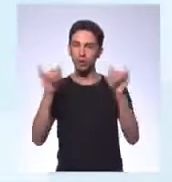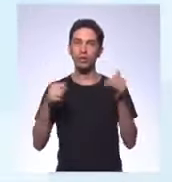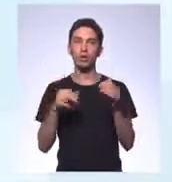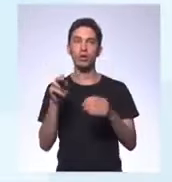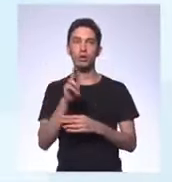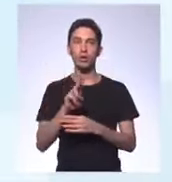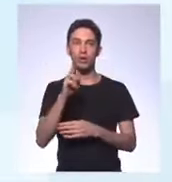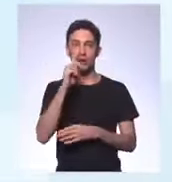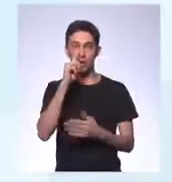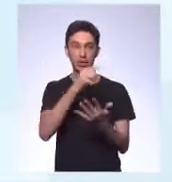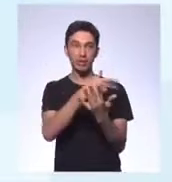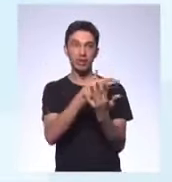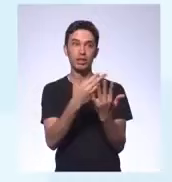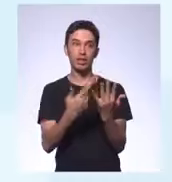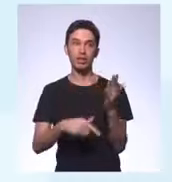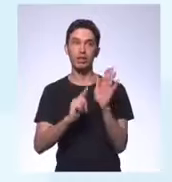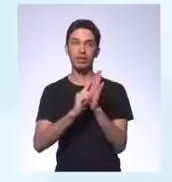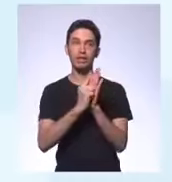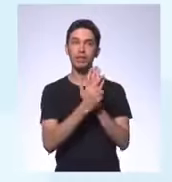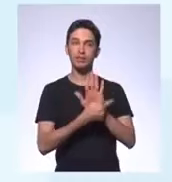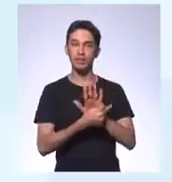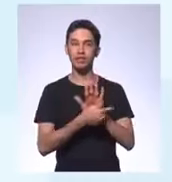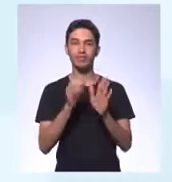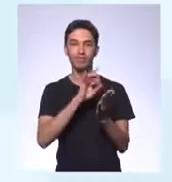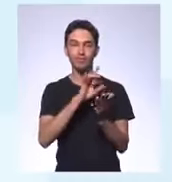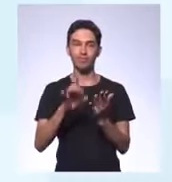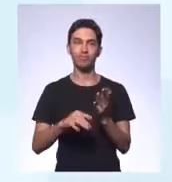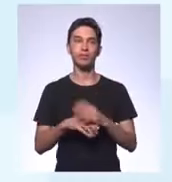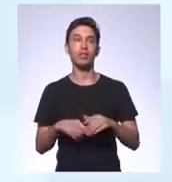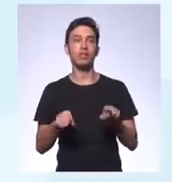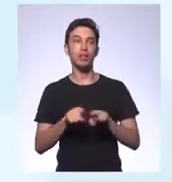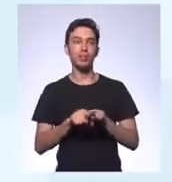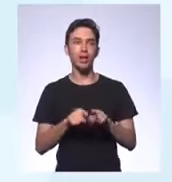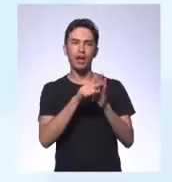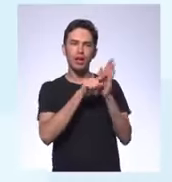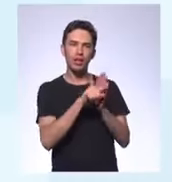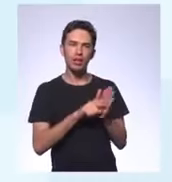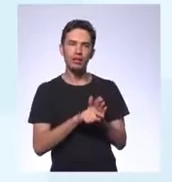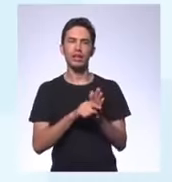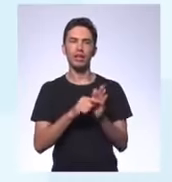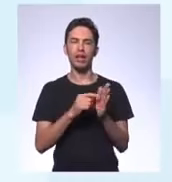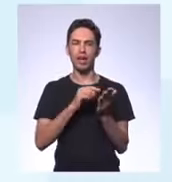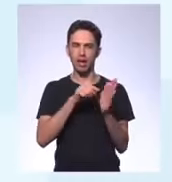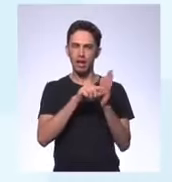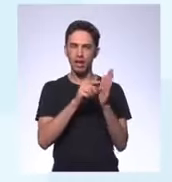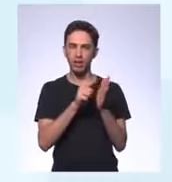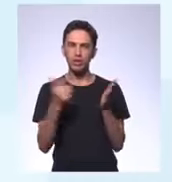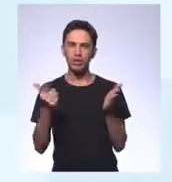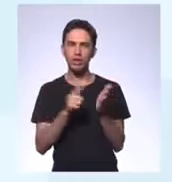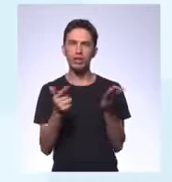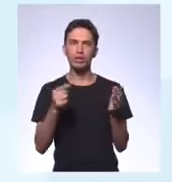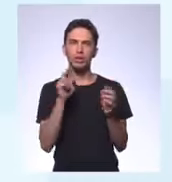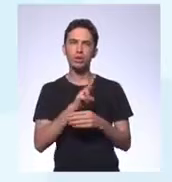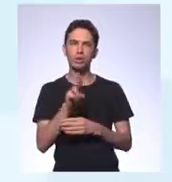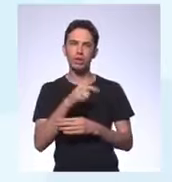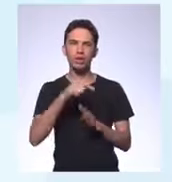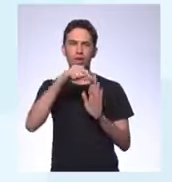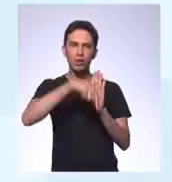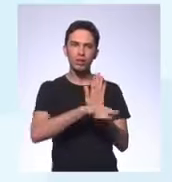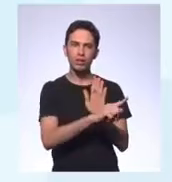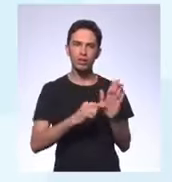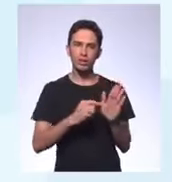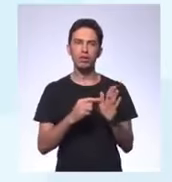características específicas desse gênero, analisar a notícia quanto à coesão e à coerência textuais e revisar, editar